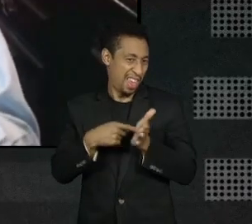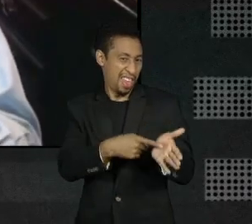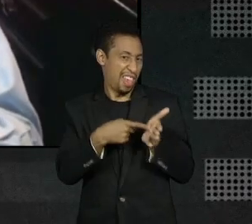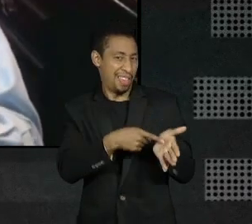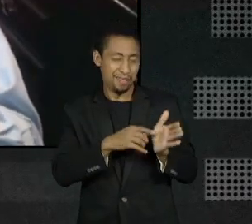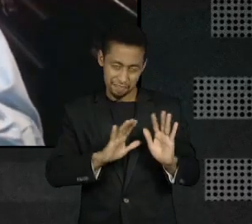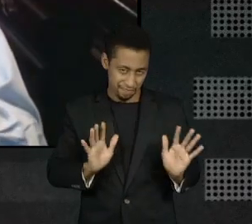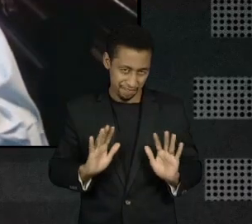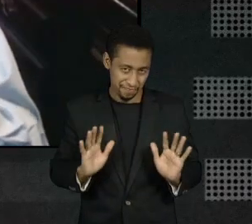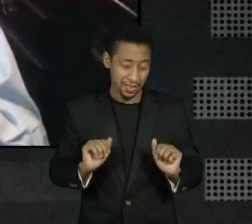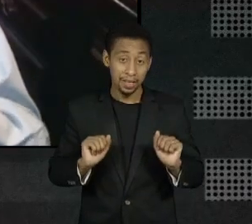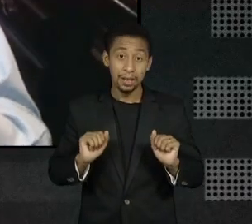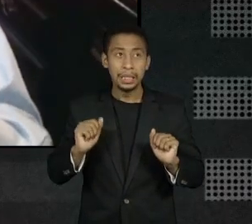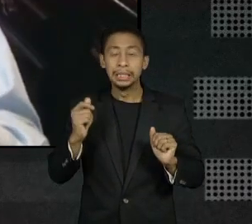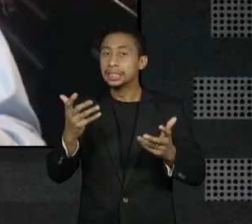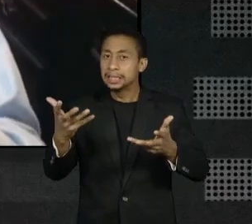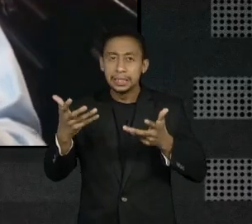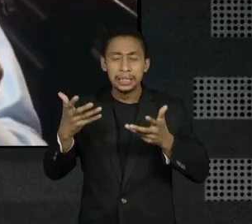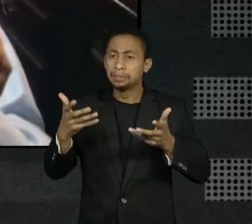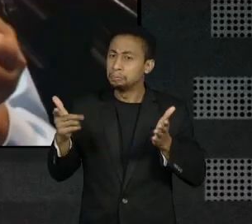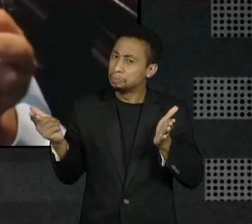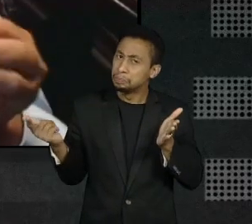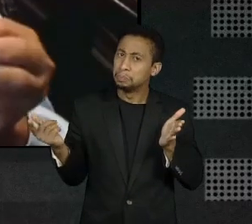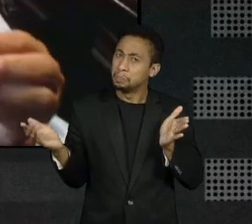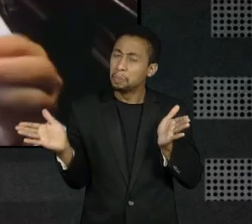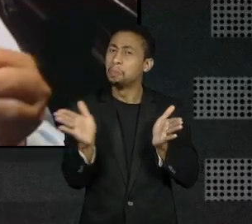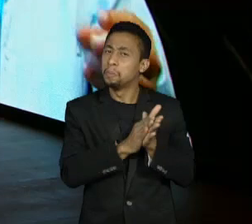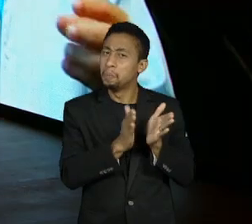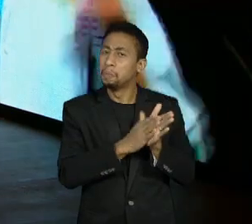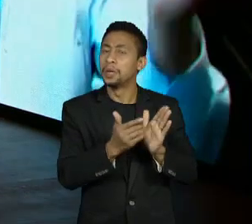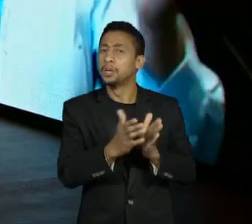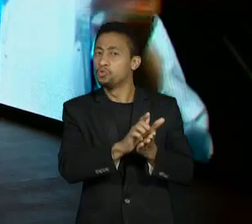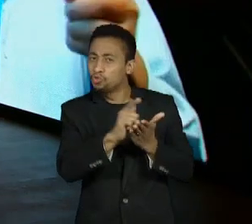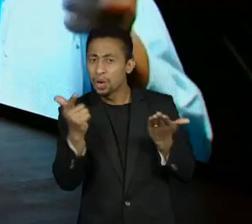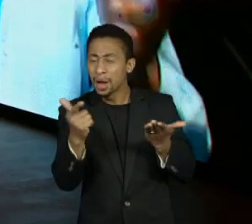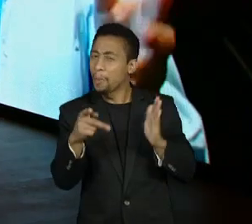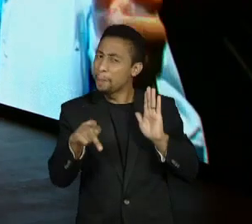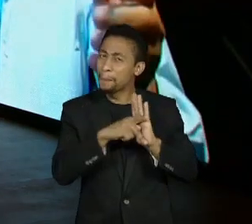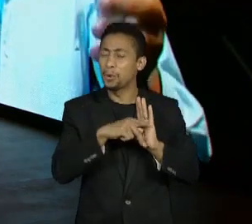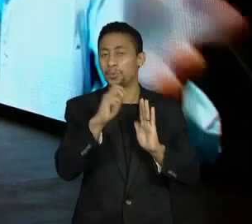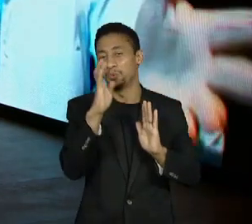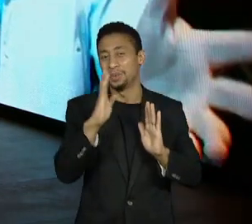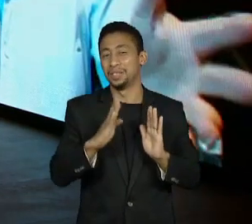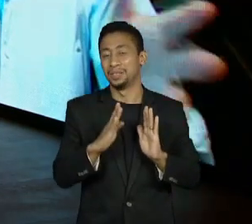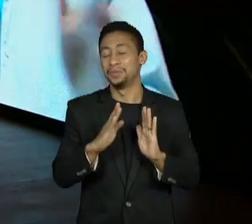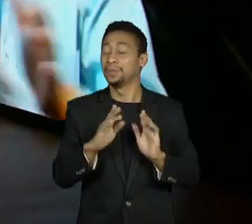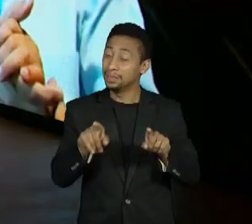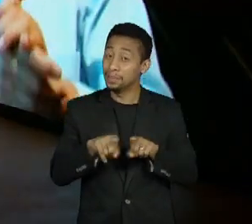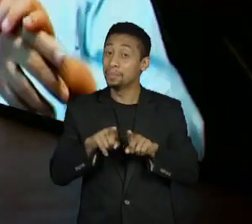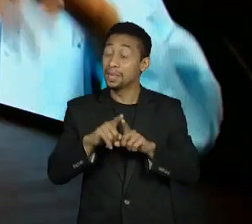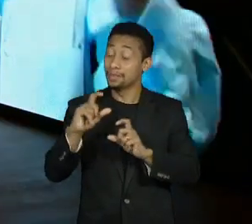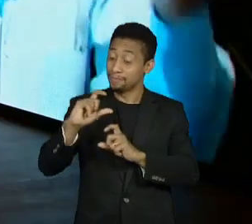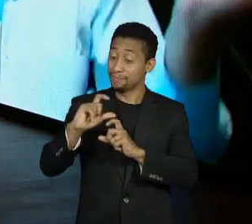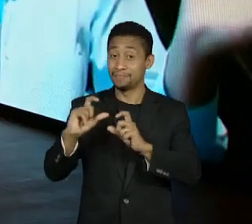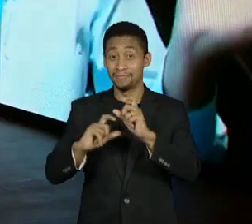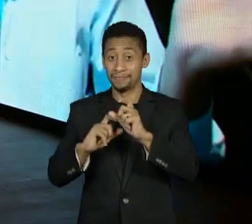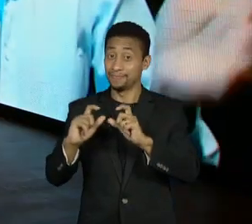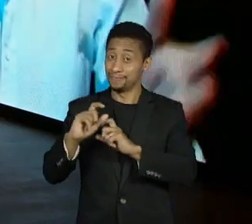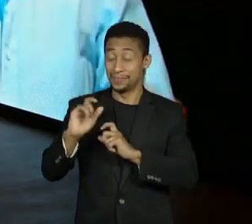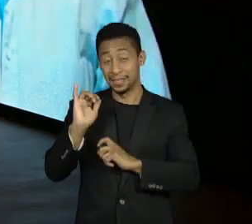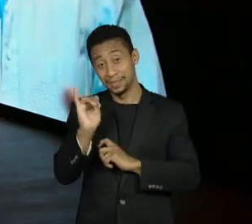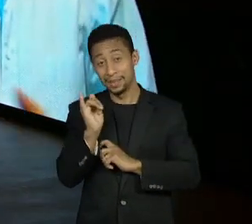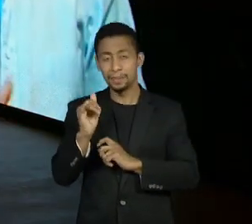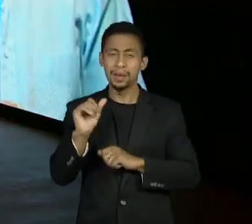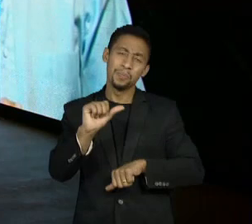Então ele queria coisas brasileiras no jornal, bem brasileiras, inclusive história em quadrinho brasileira, para mudar a cara do